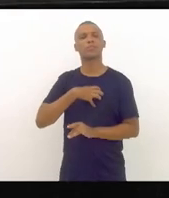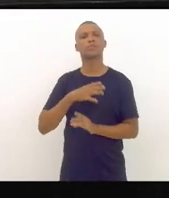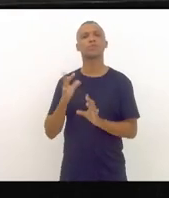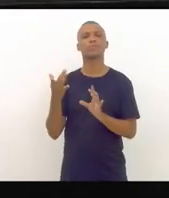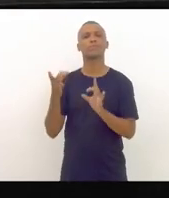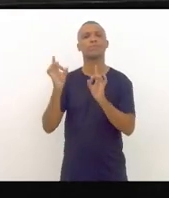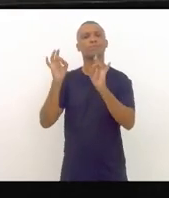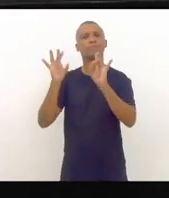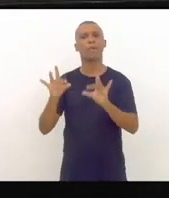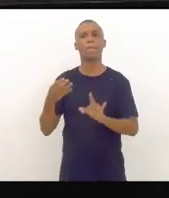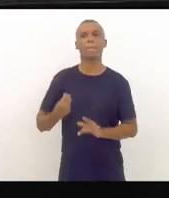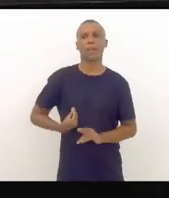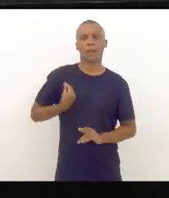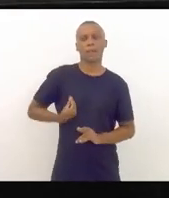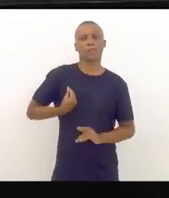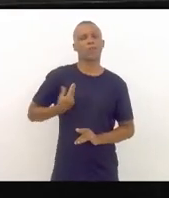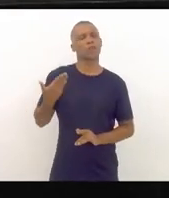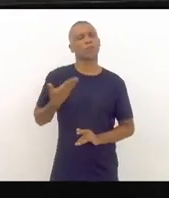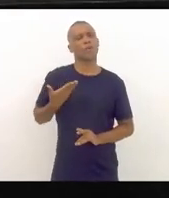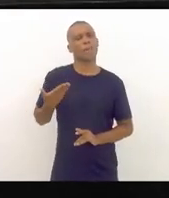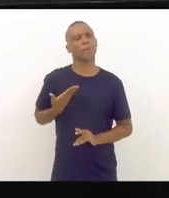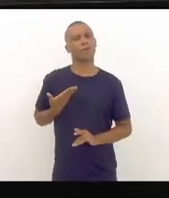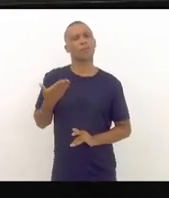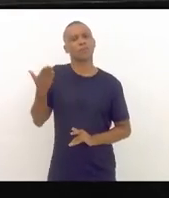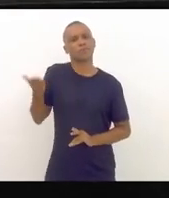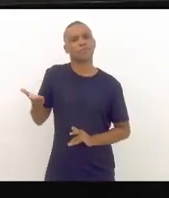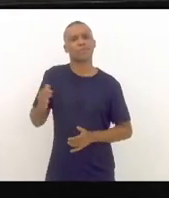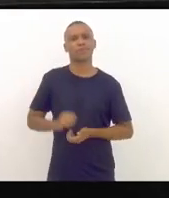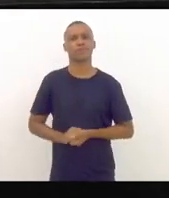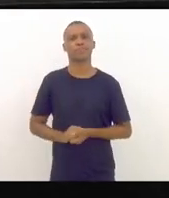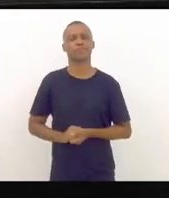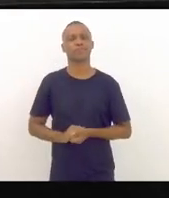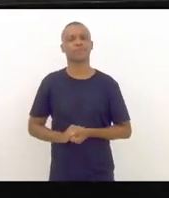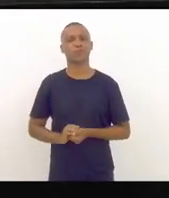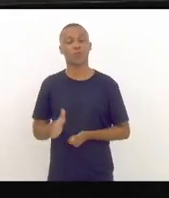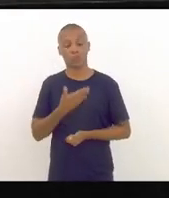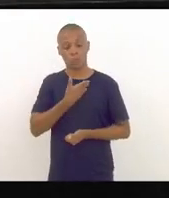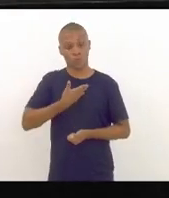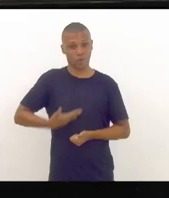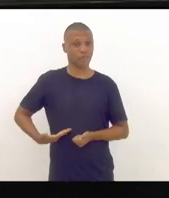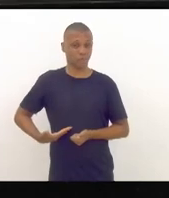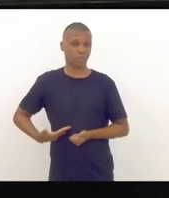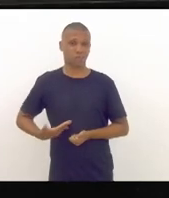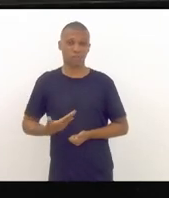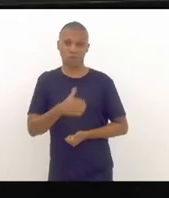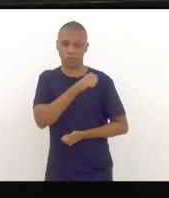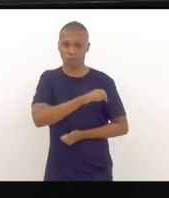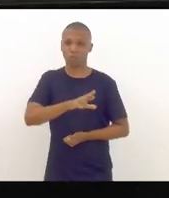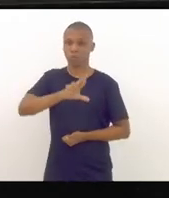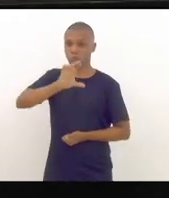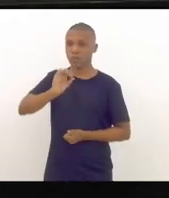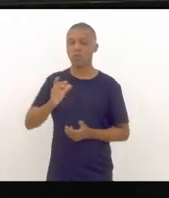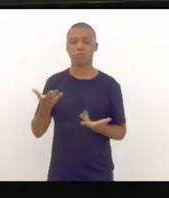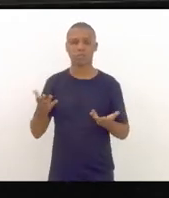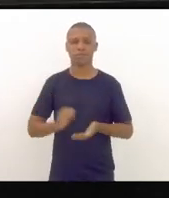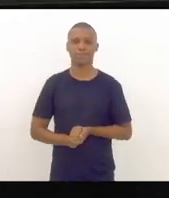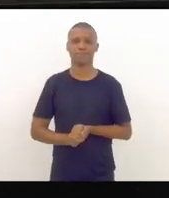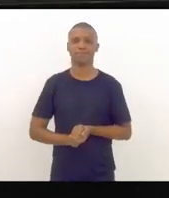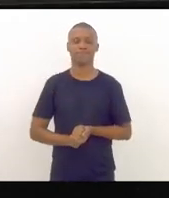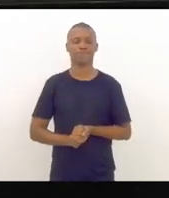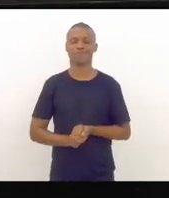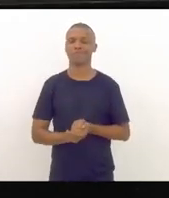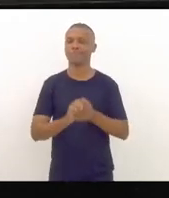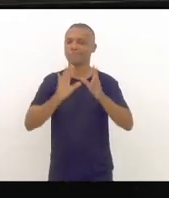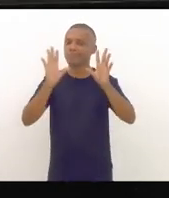pela presença do meu amigo, nosso governador aqui do Estado. Enfim, obrigado por